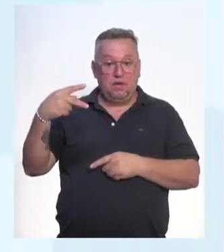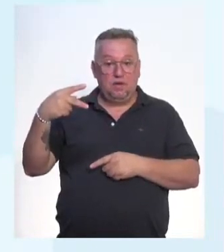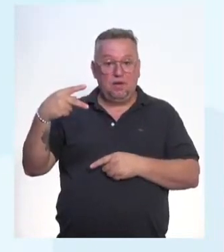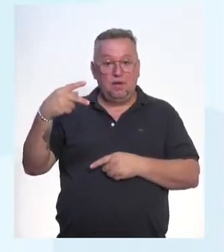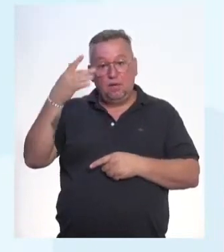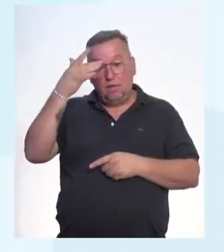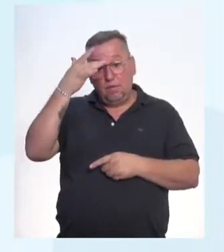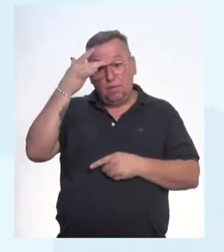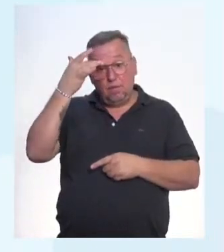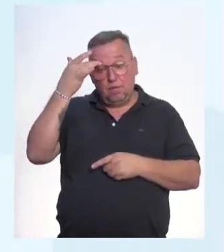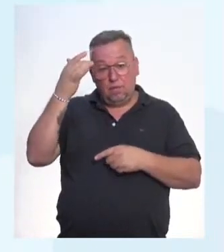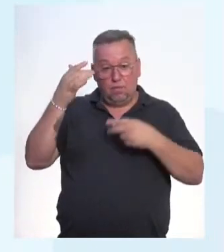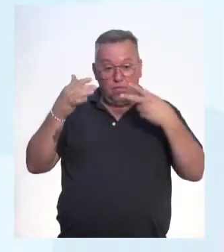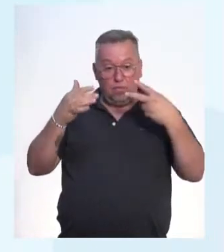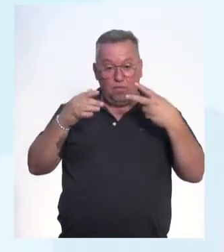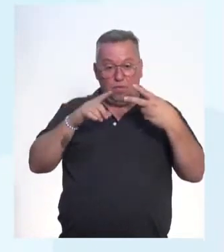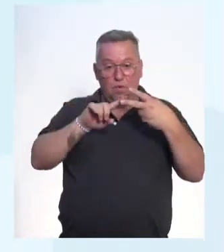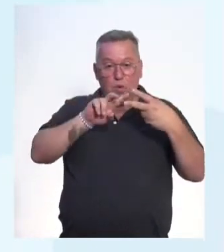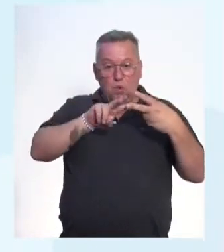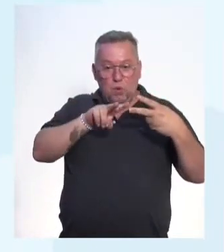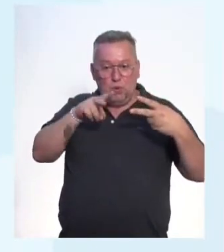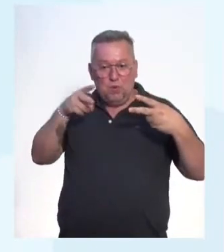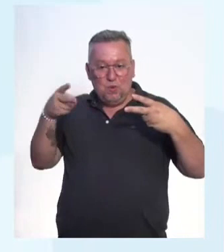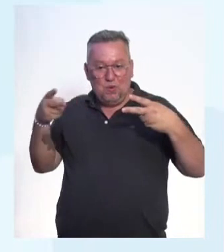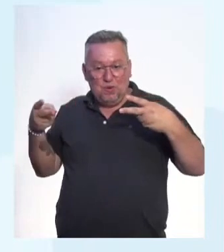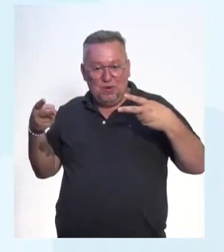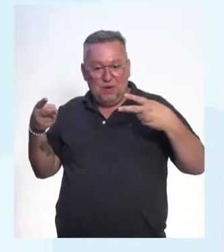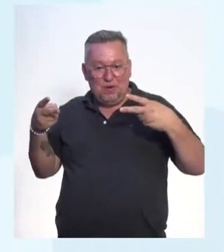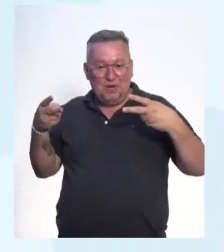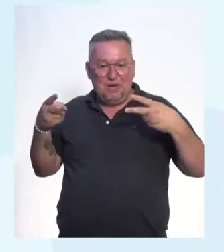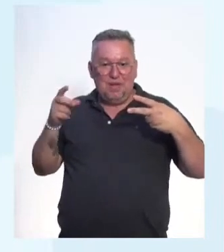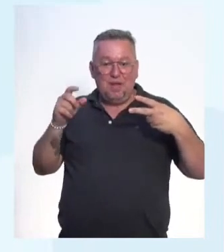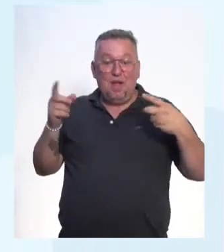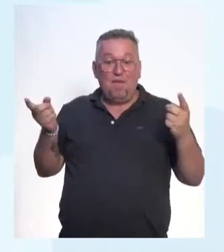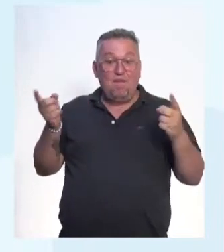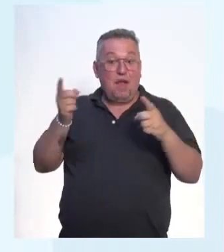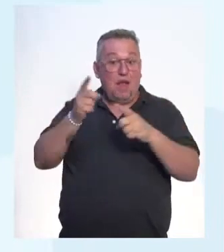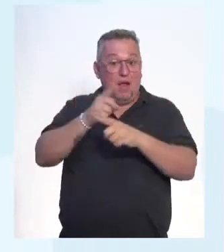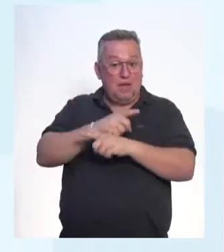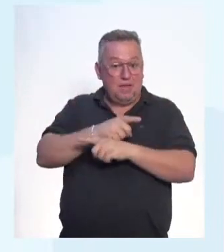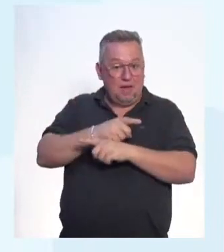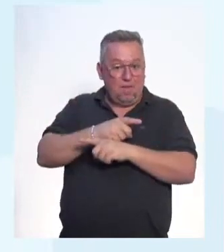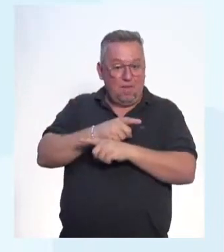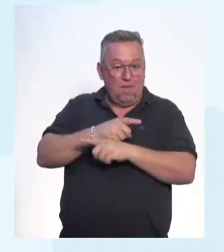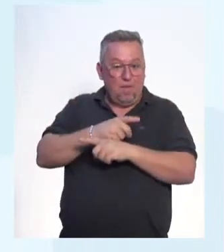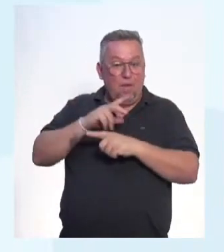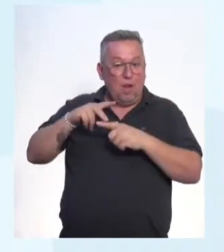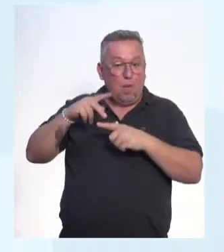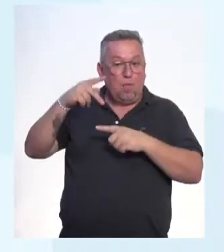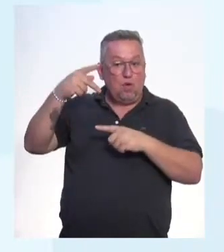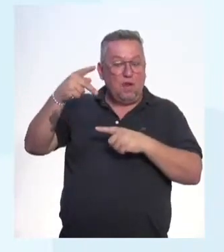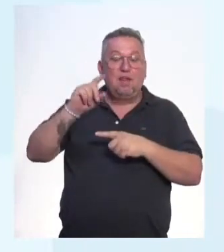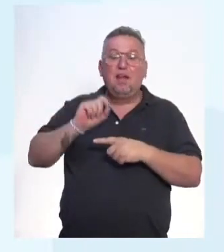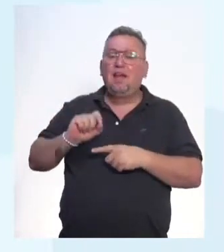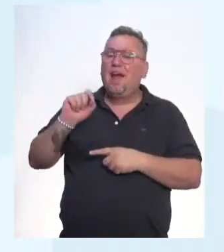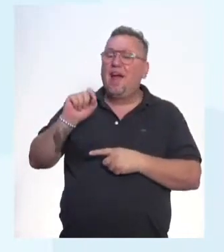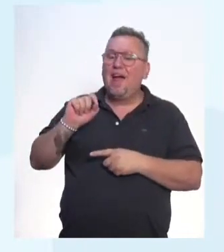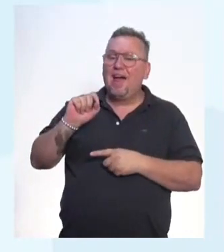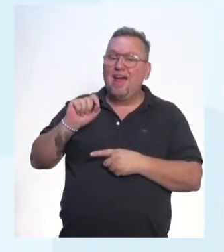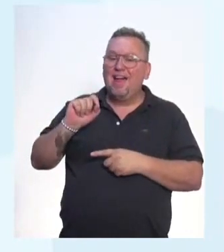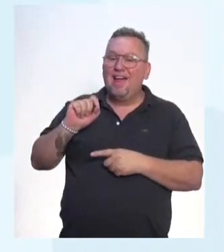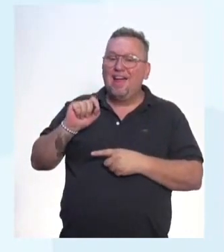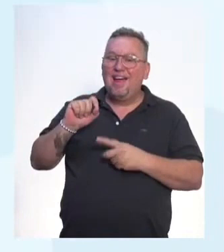2 vai sair para o outro lado com a operação inversa da potência, que é